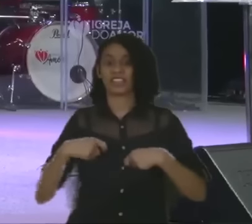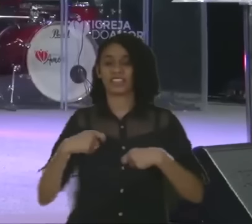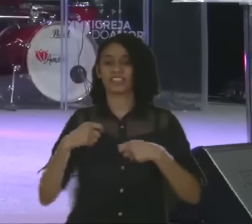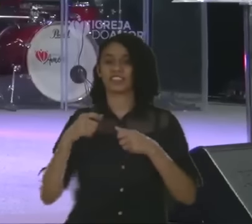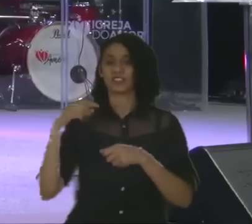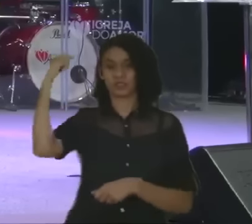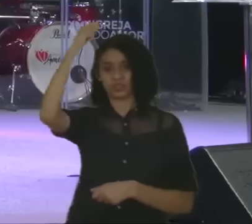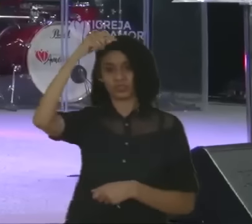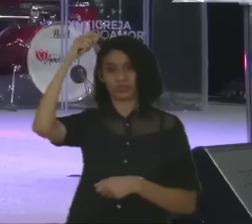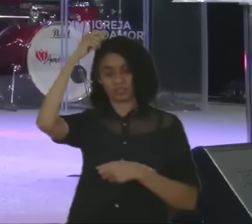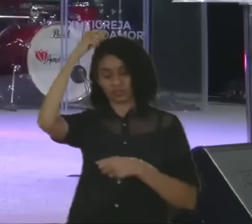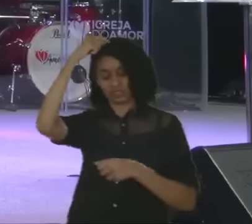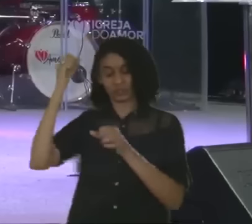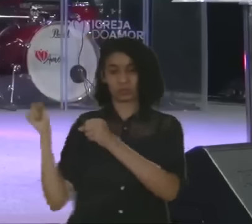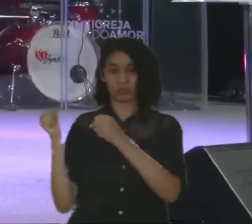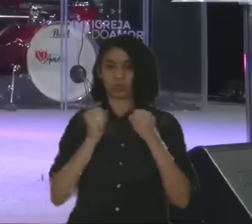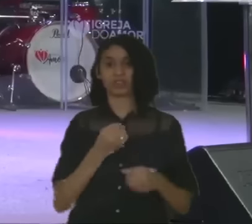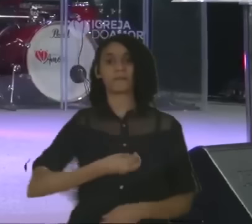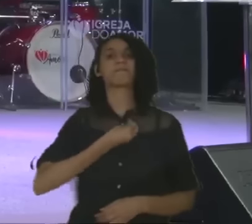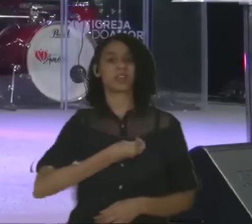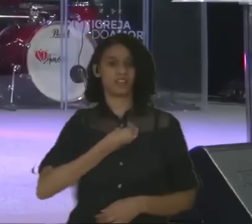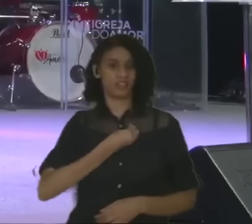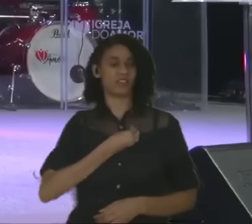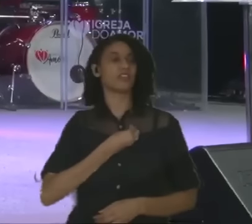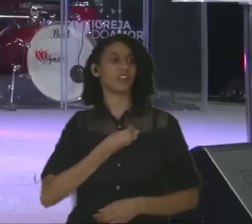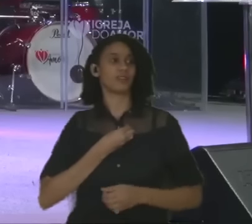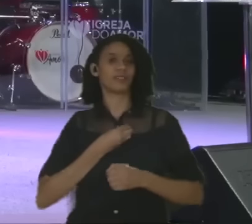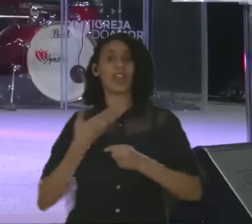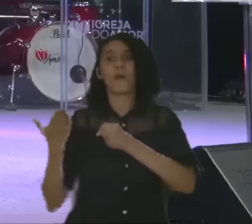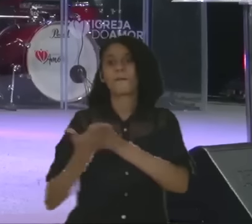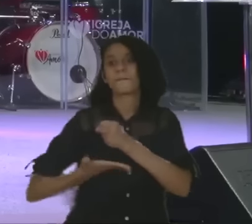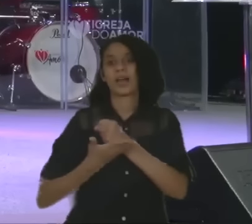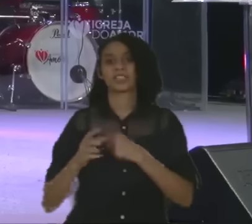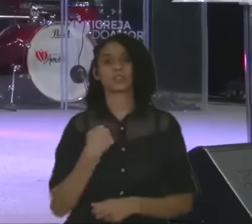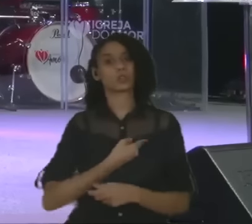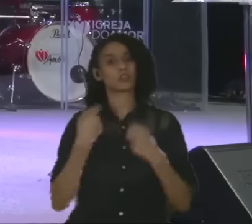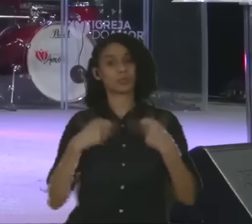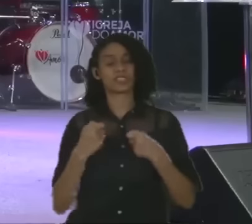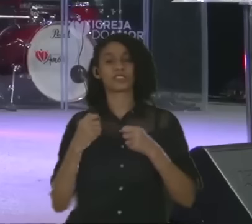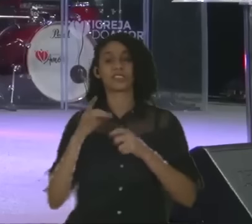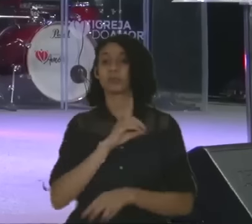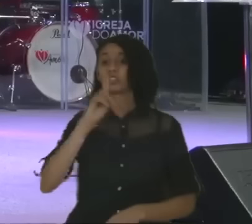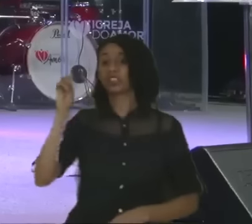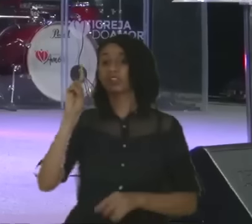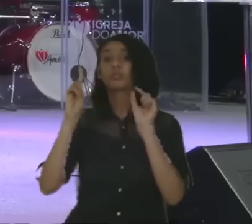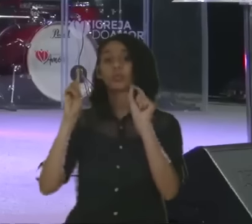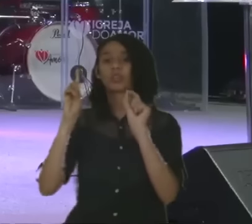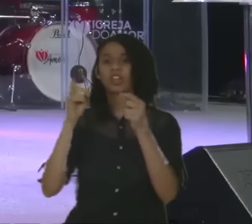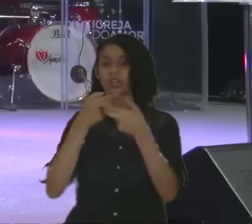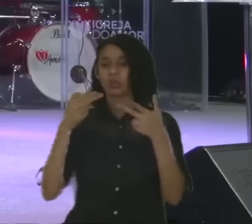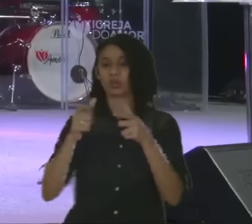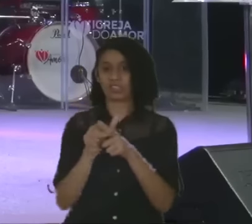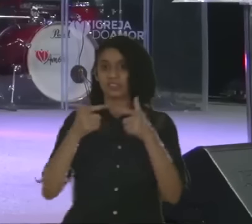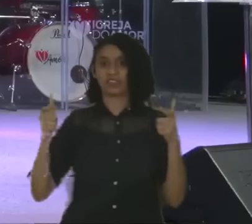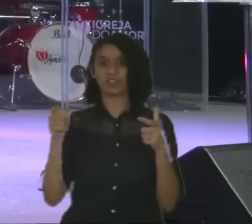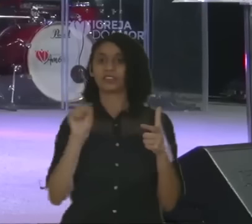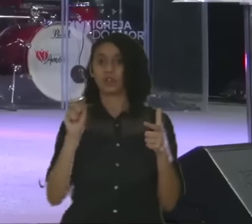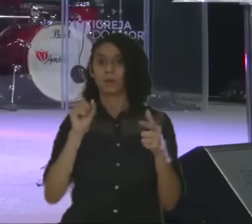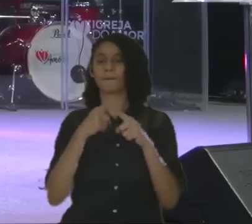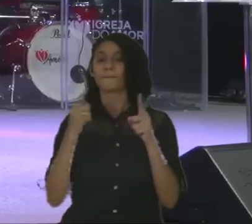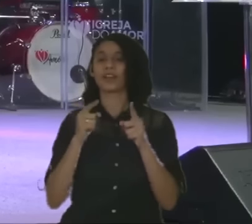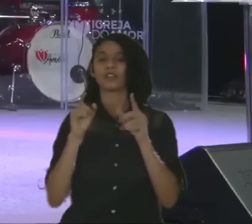básica na minha vida e eu e você precisamos ter esse sentimento a gente precisa de Deus não é para coisas grande não é o mínimo da nossa